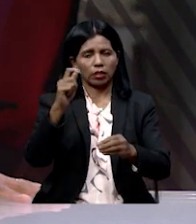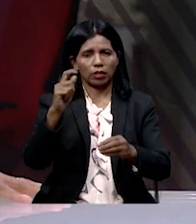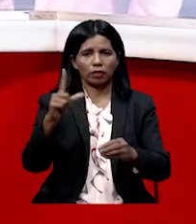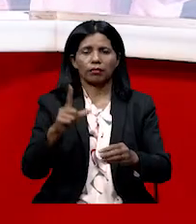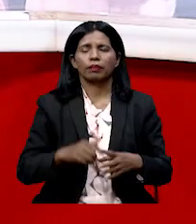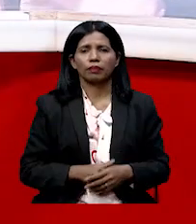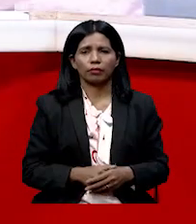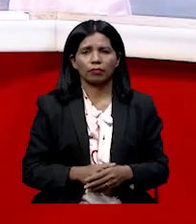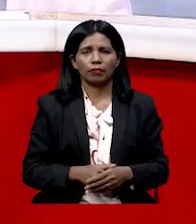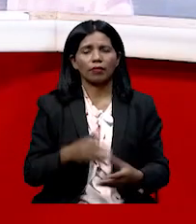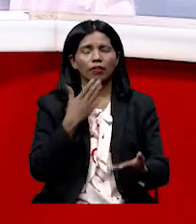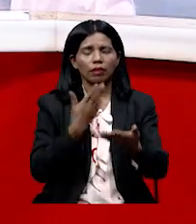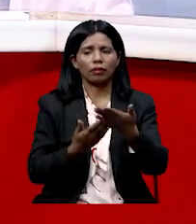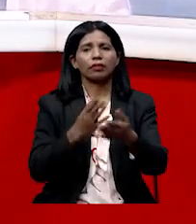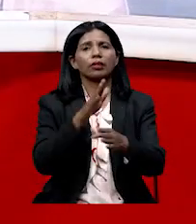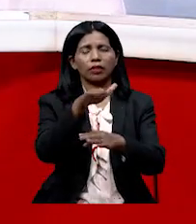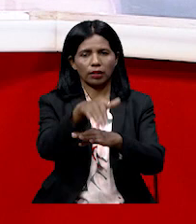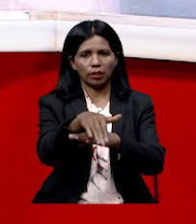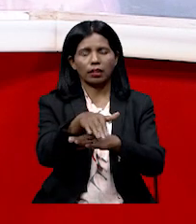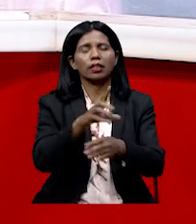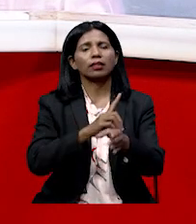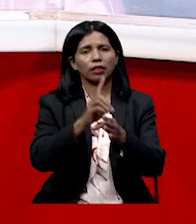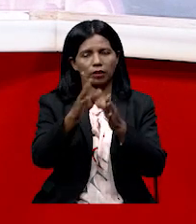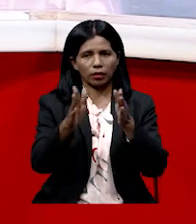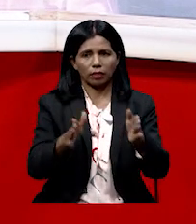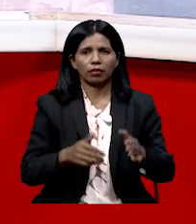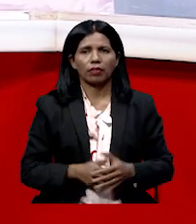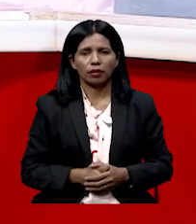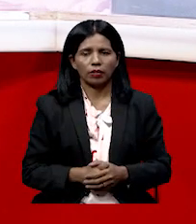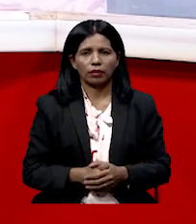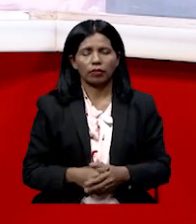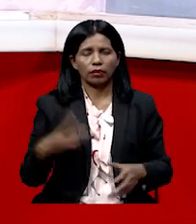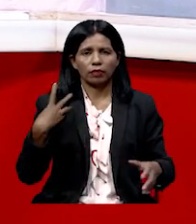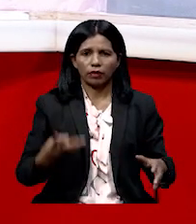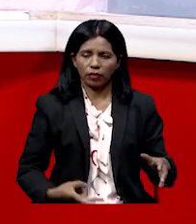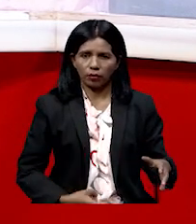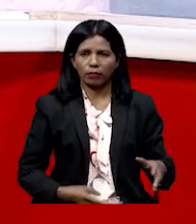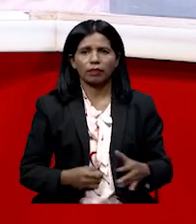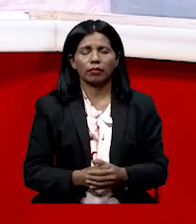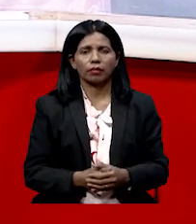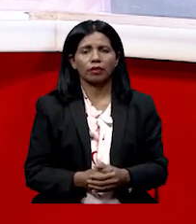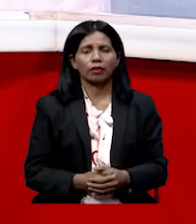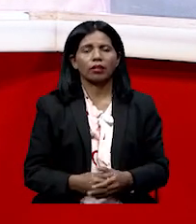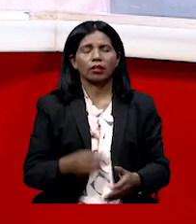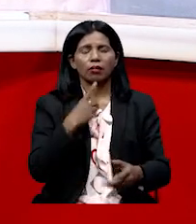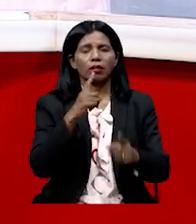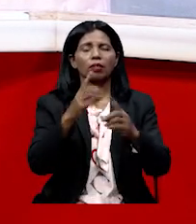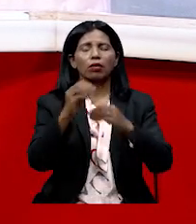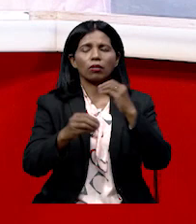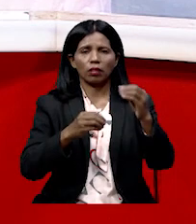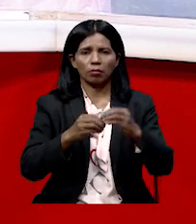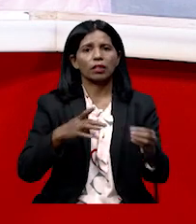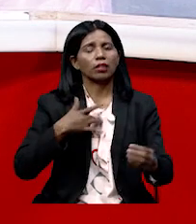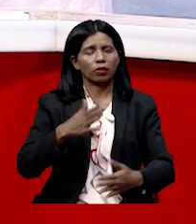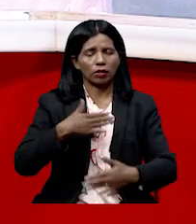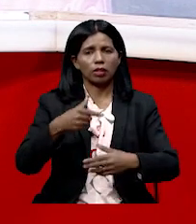Edison. Kalandiak, diretor. Kalandiak. E seja bem-vindo ao meu estúdio. Obrigado. Dek, diretor, bem, explica-lhe quando a apreciação e bem